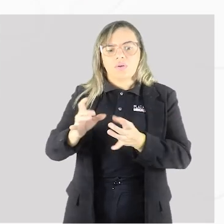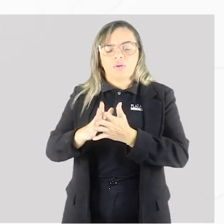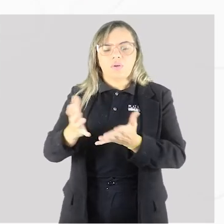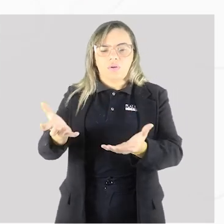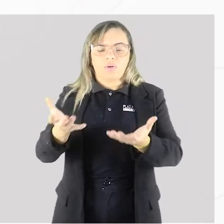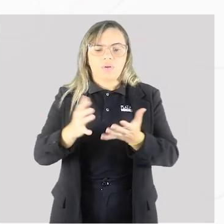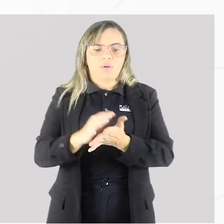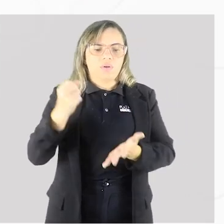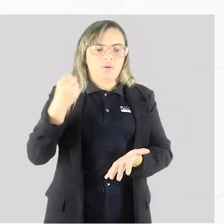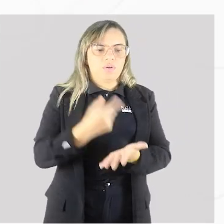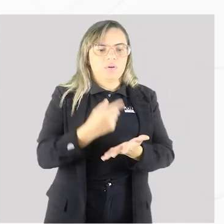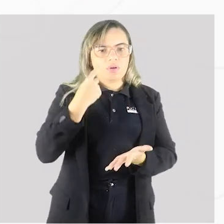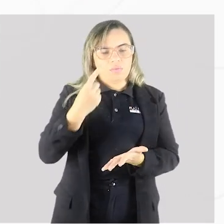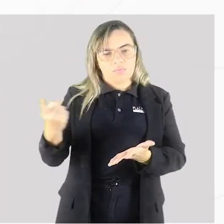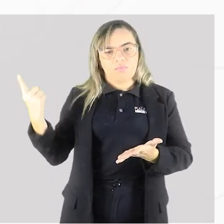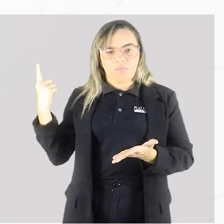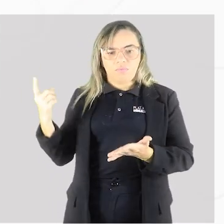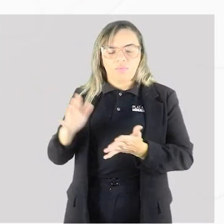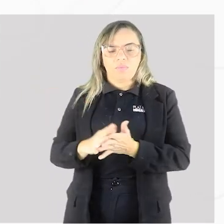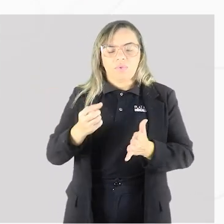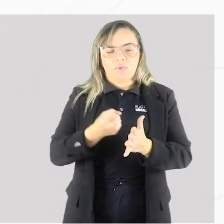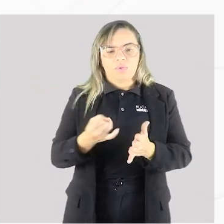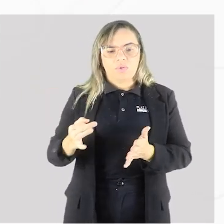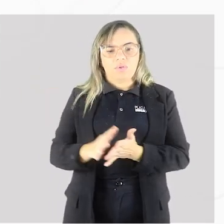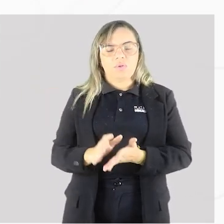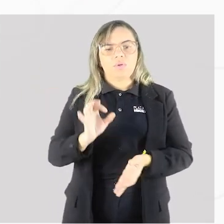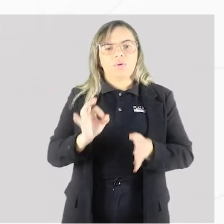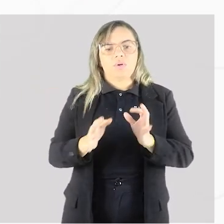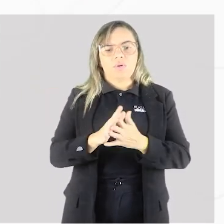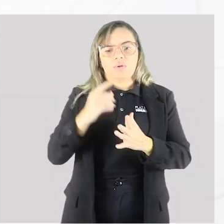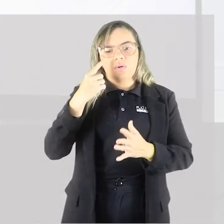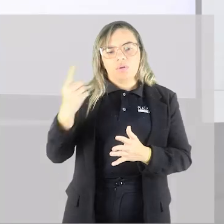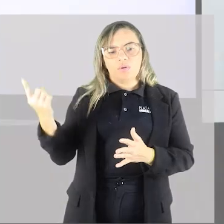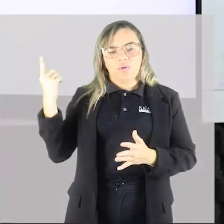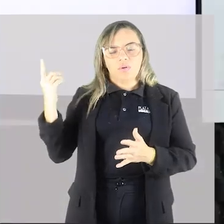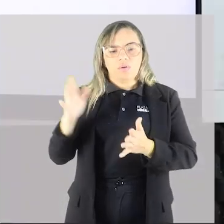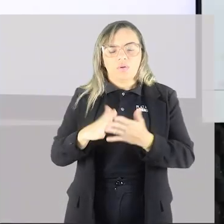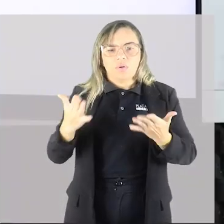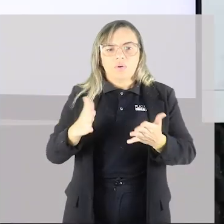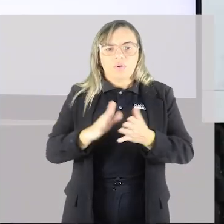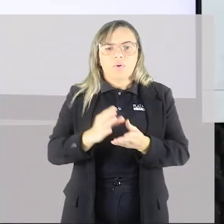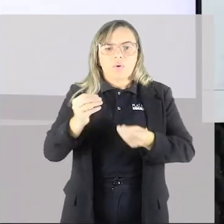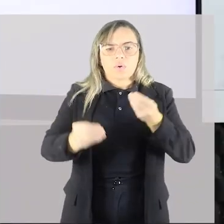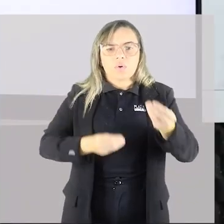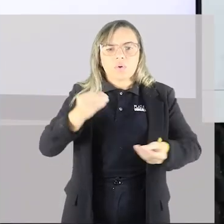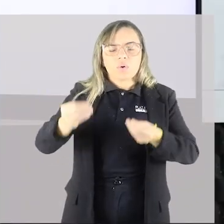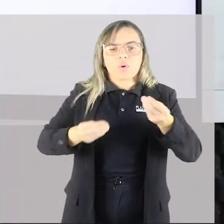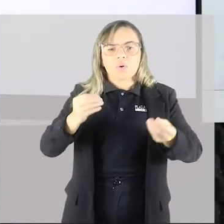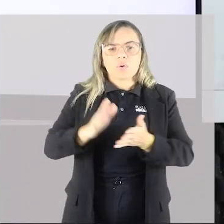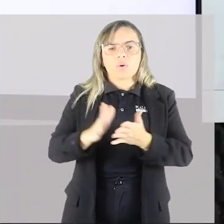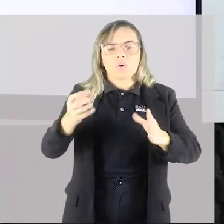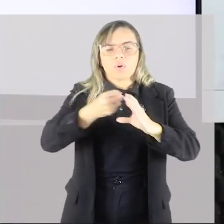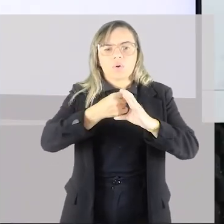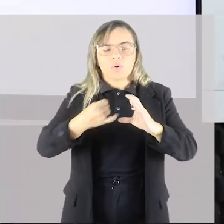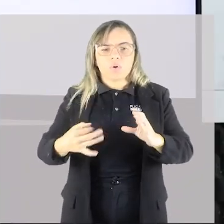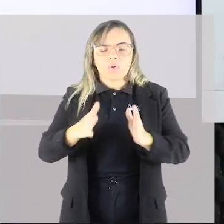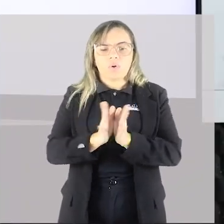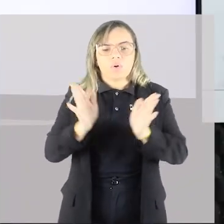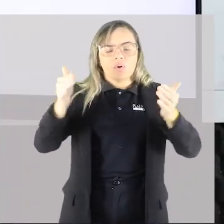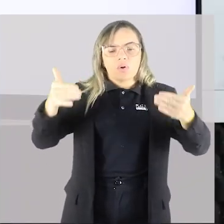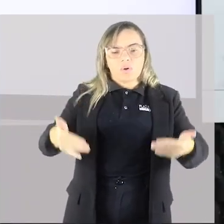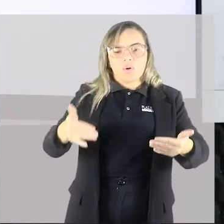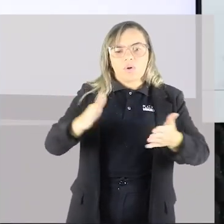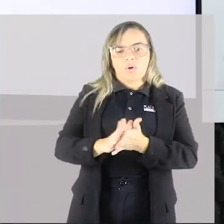o âmago, paradigma, né? Porque nós estamos atrás aqui daquilo que serve como elemento central,